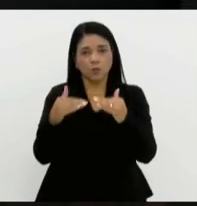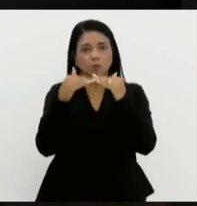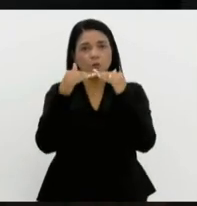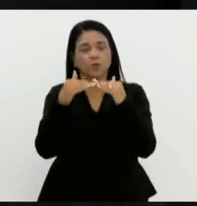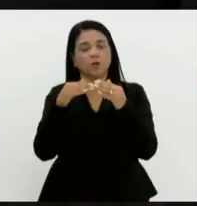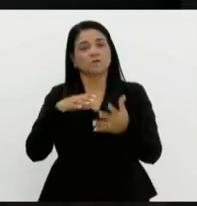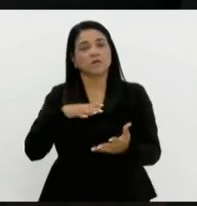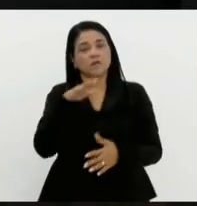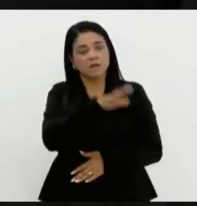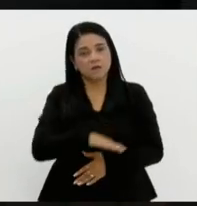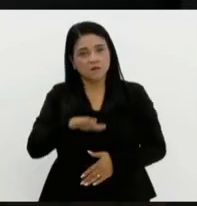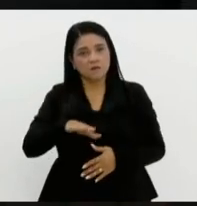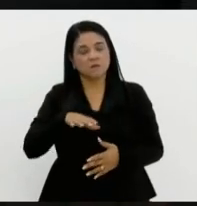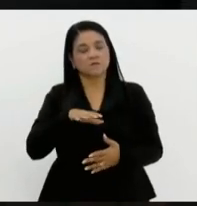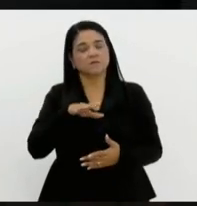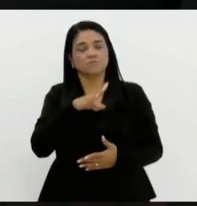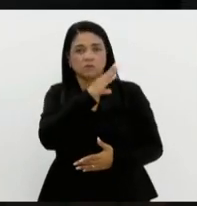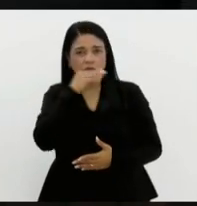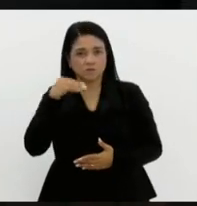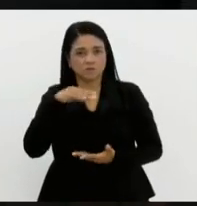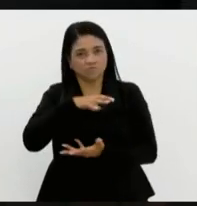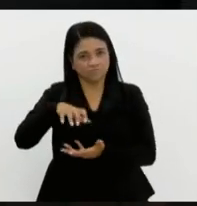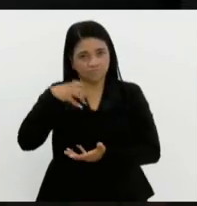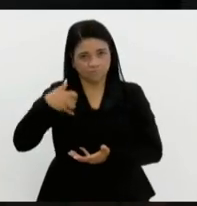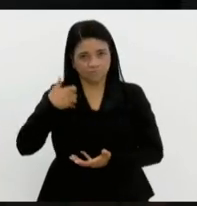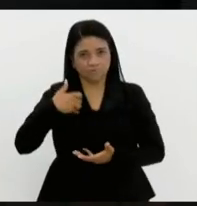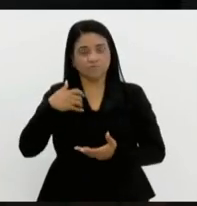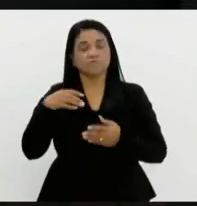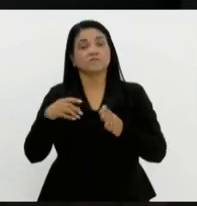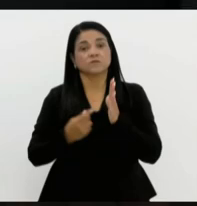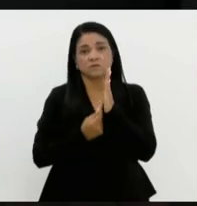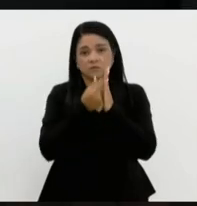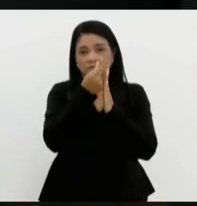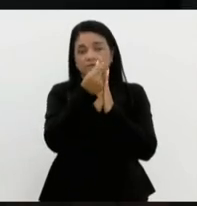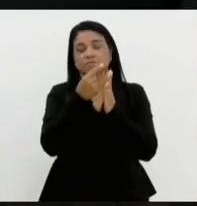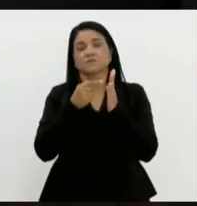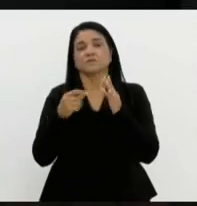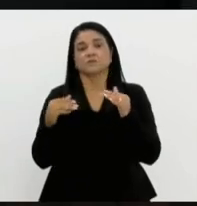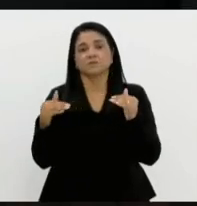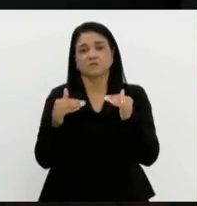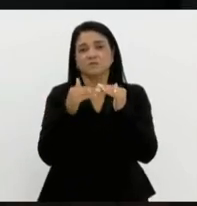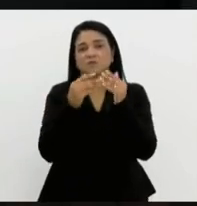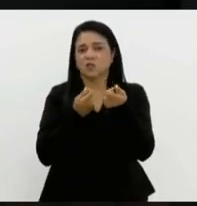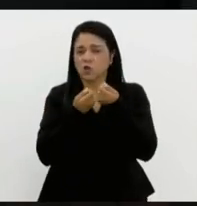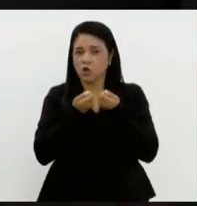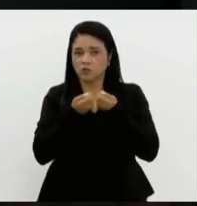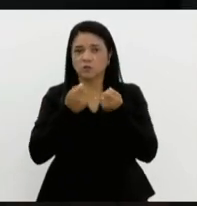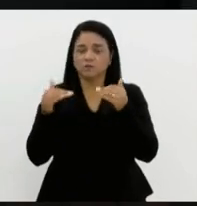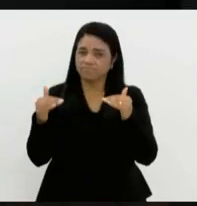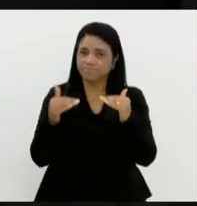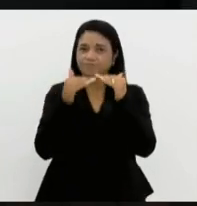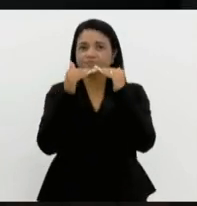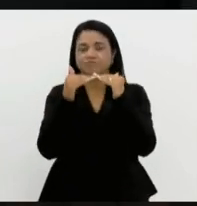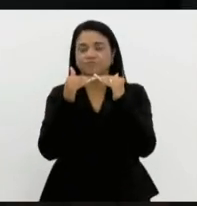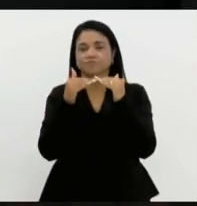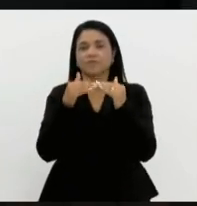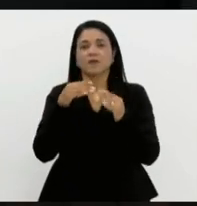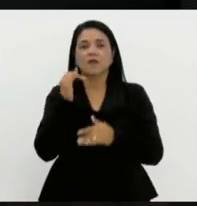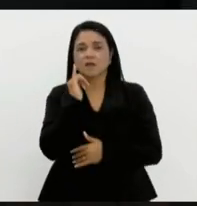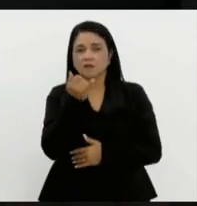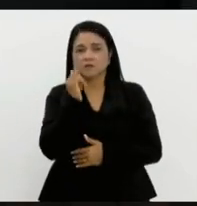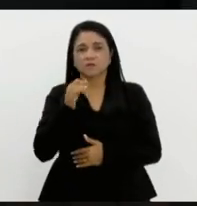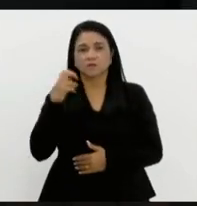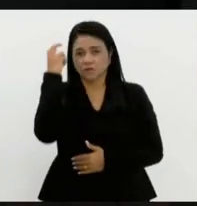da Criança, Adolescente e Idoso favorável, Orçamento, Finanças, Fiscalização Financeira e Controle favorável, relatores,